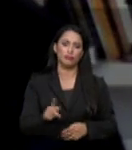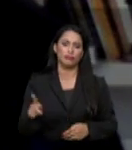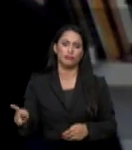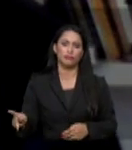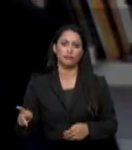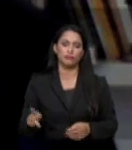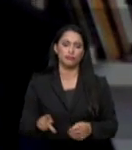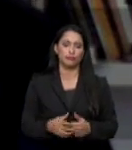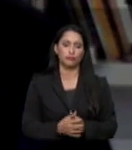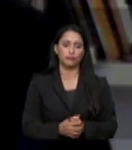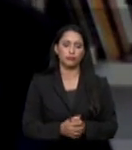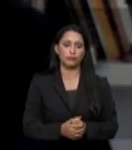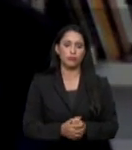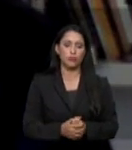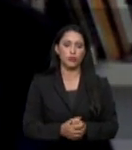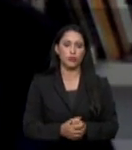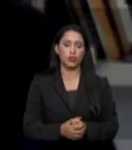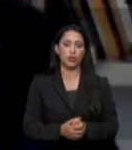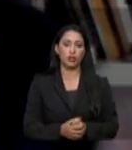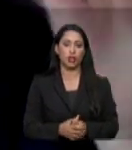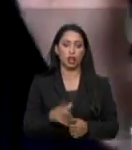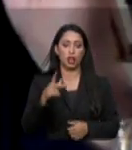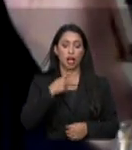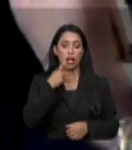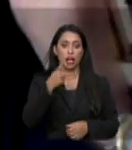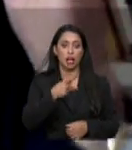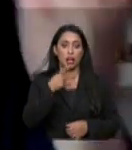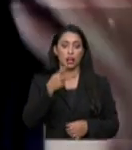são as considerações